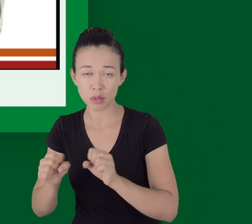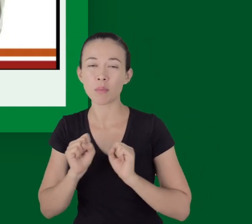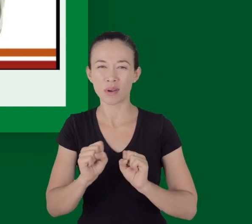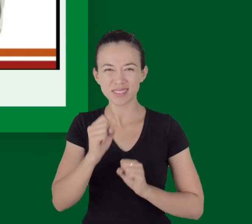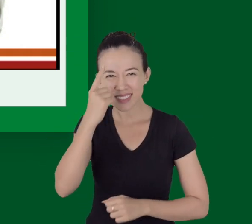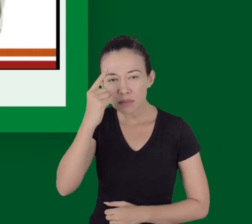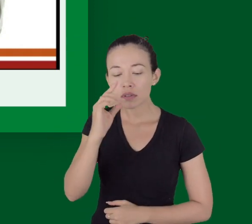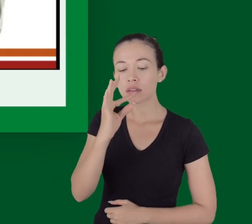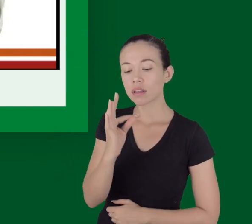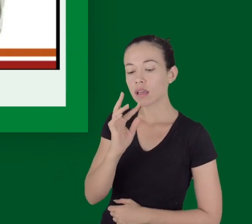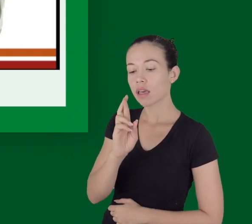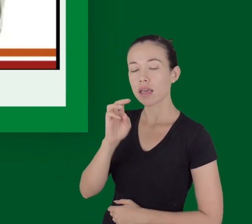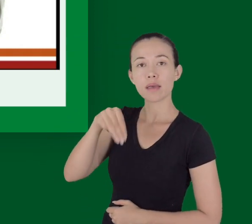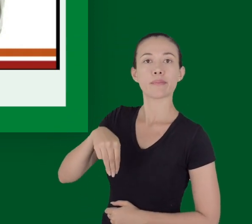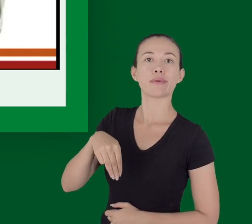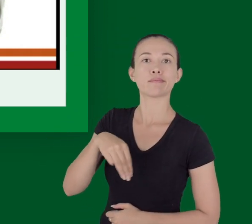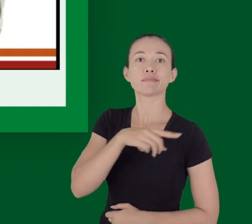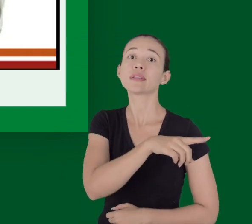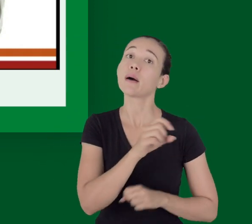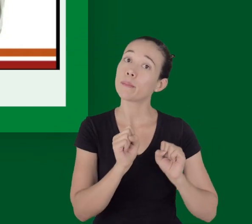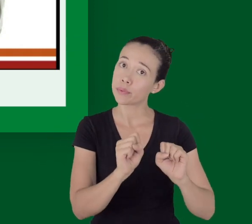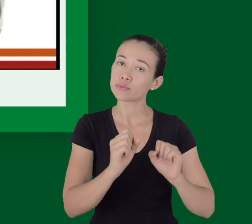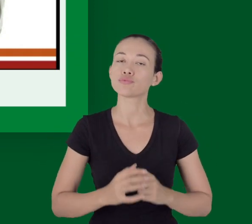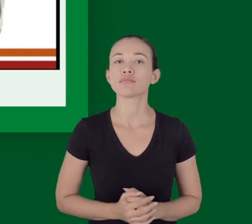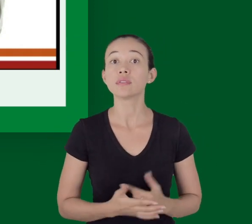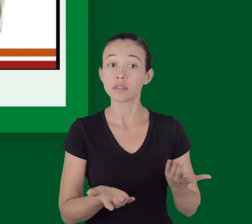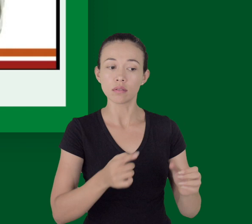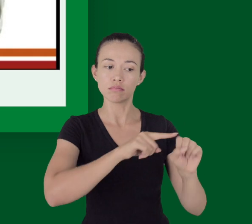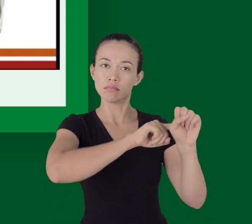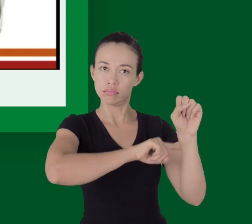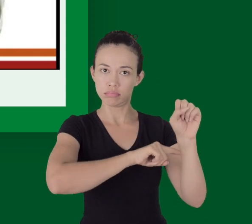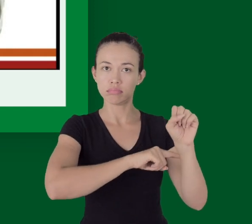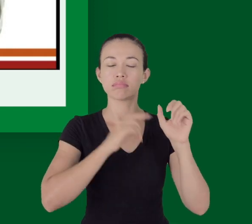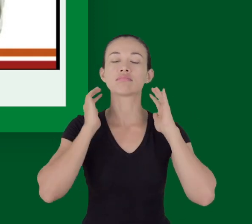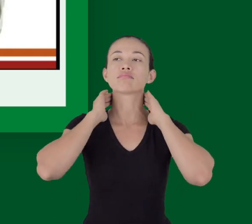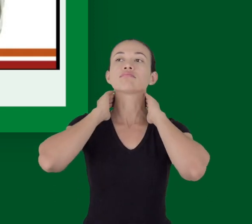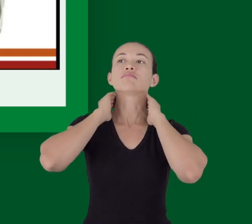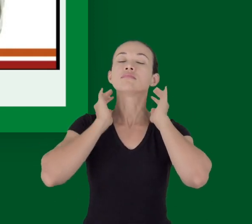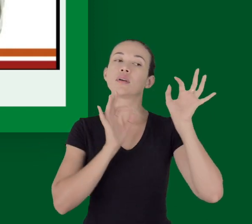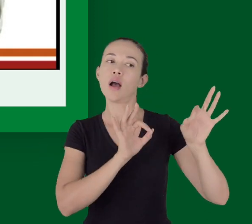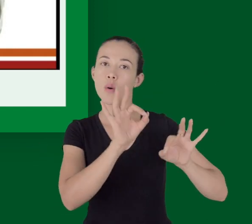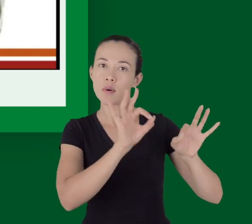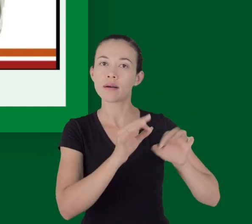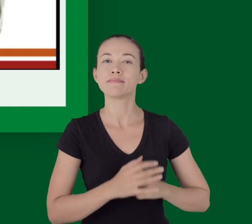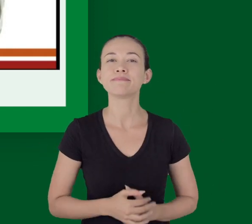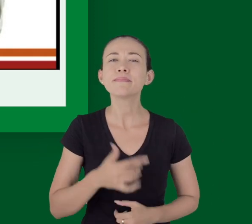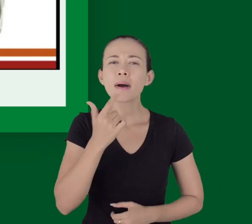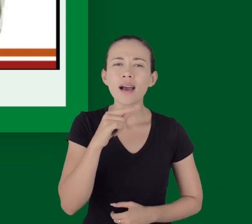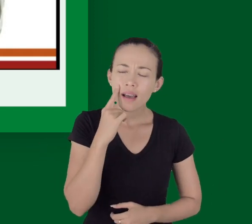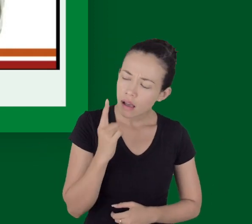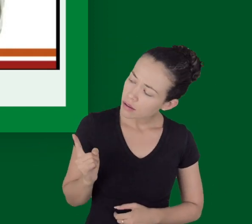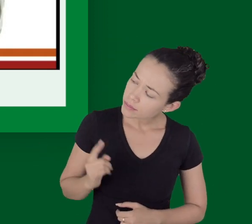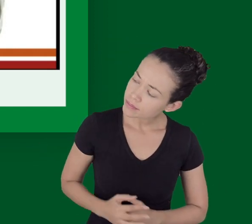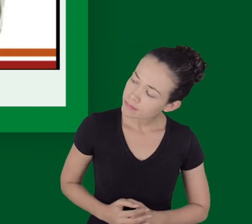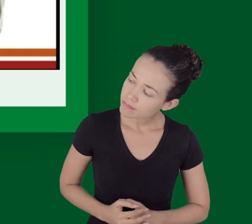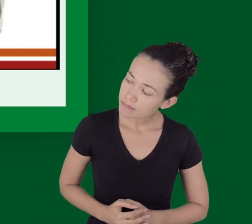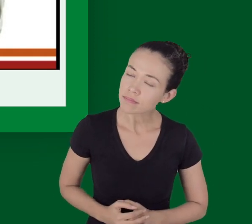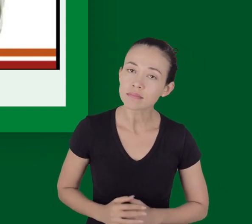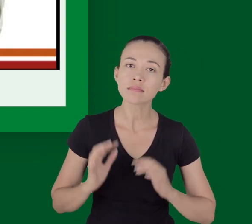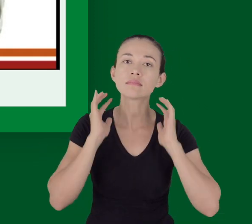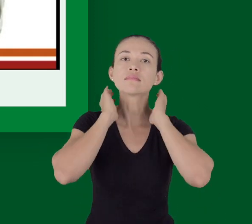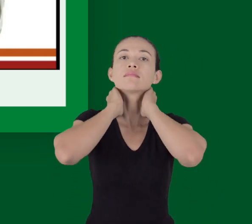comprometidos. Então, no momento que eu estabilizo essa cervical, passo essa neuroproteção. Lembrando que colar apertado, ele